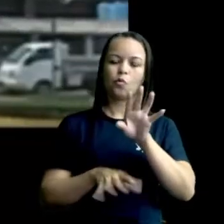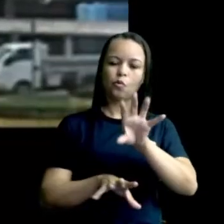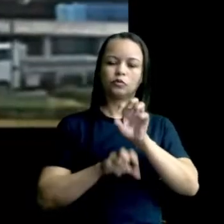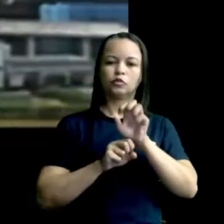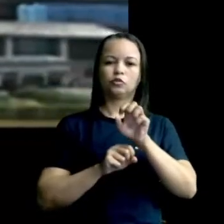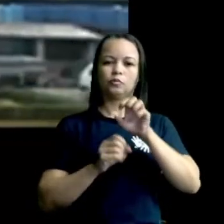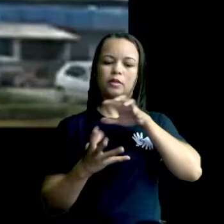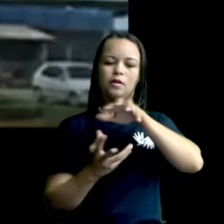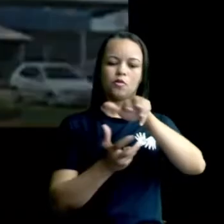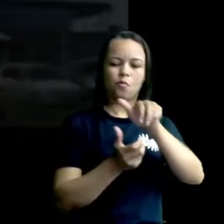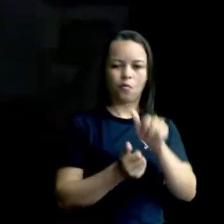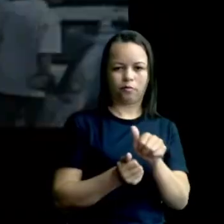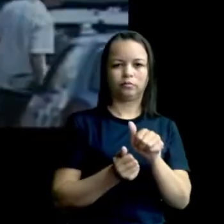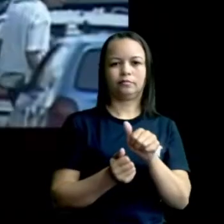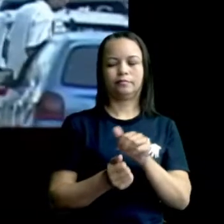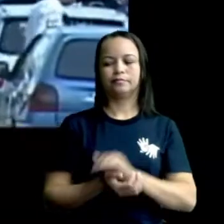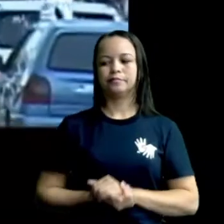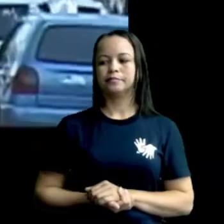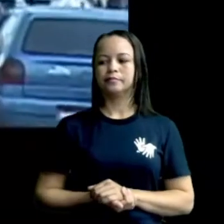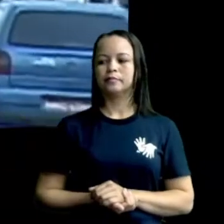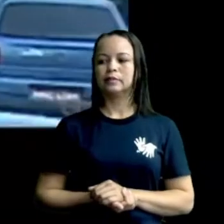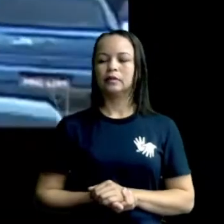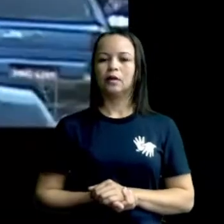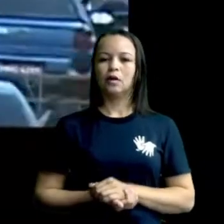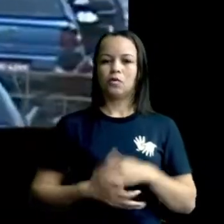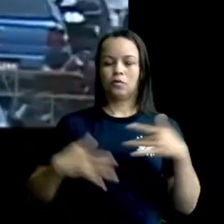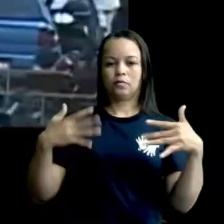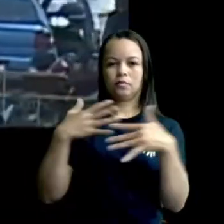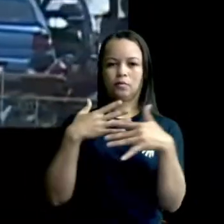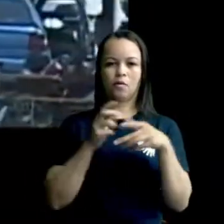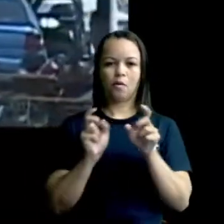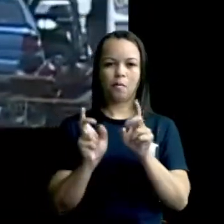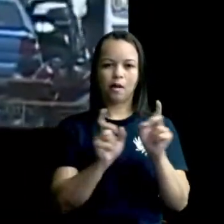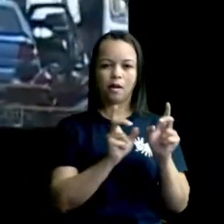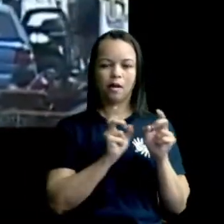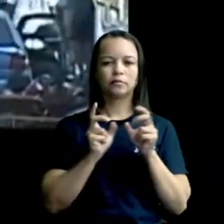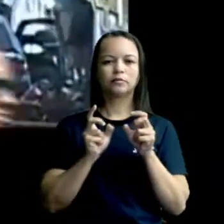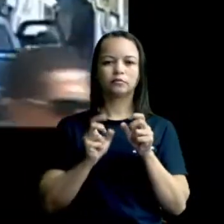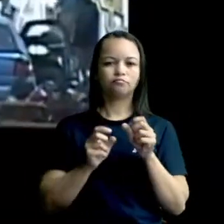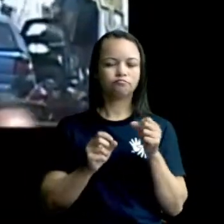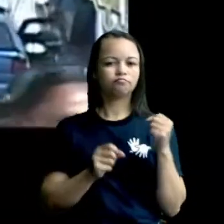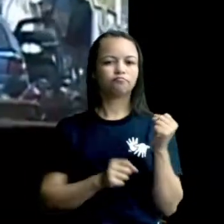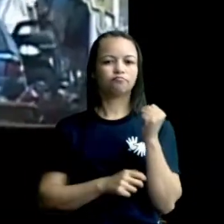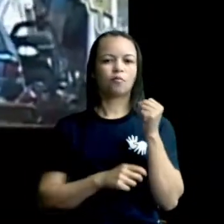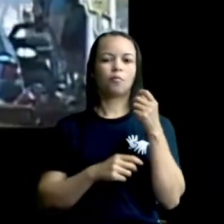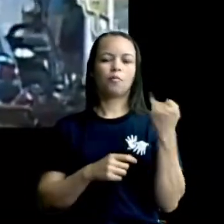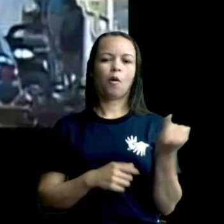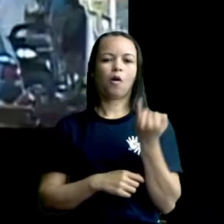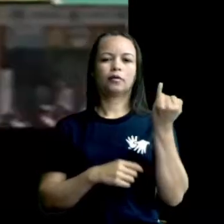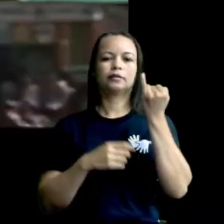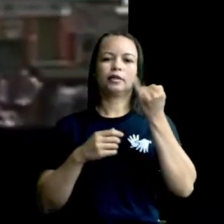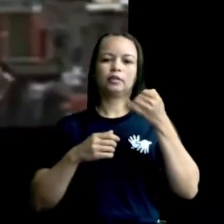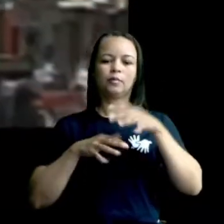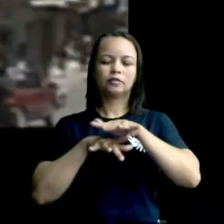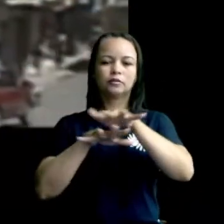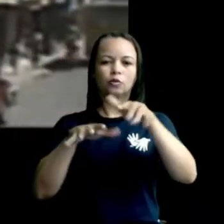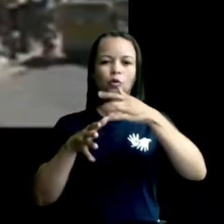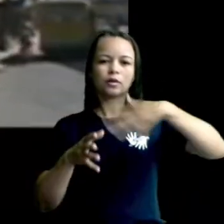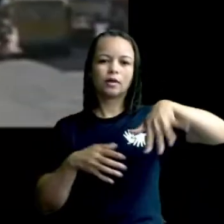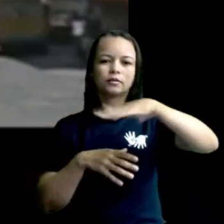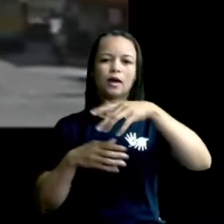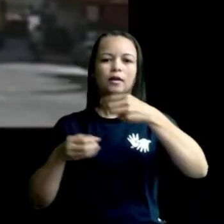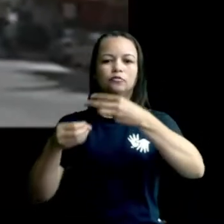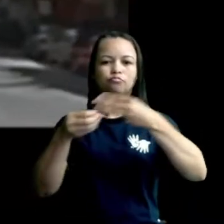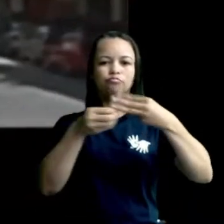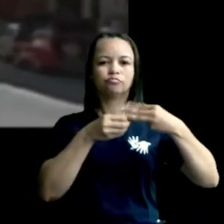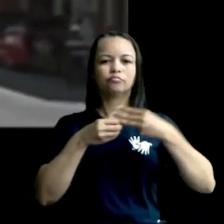no mundo inteiro. O comércio é forte e abastece toda a região da Zona da Mata. As